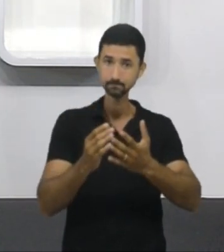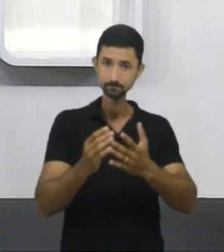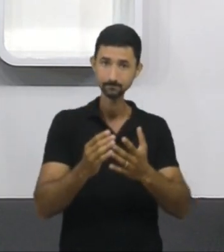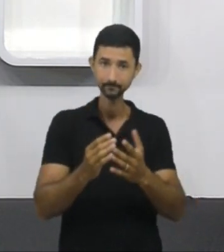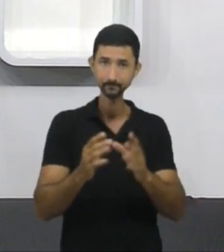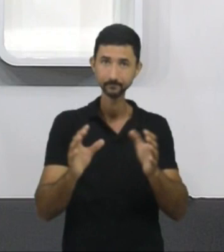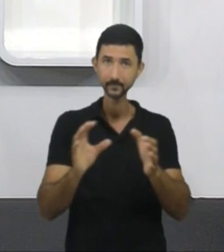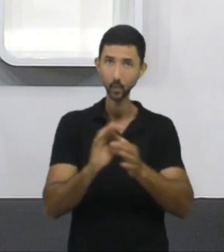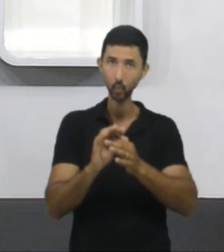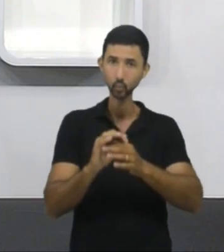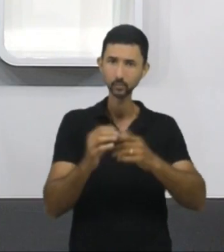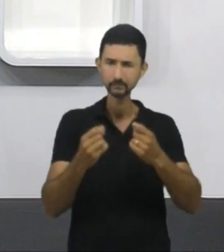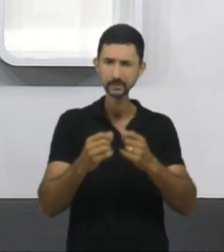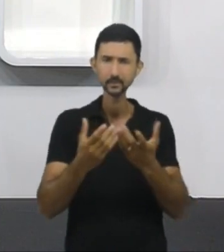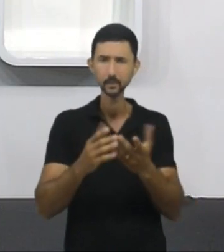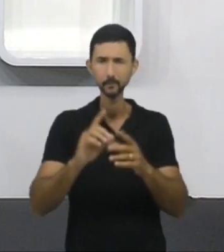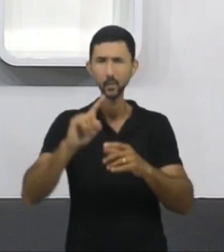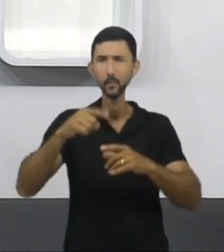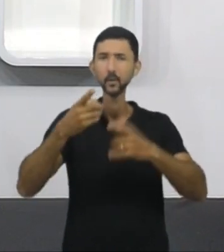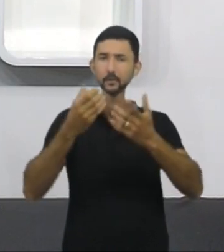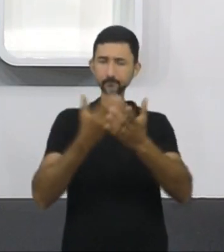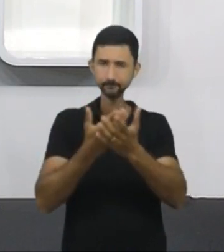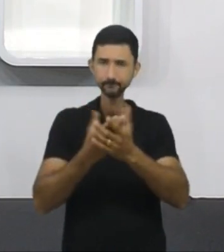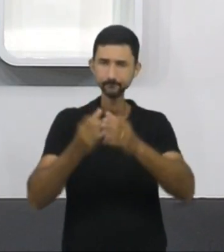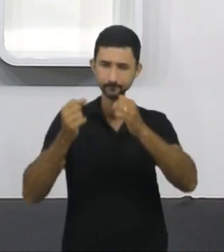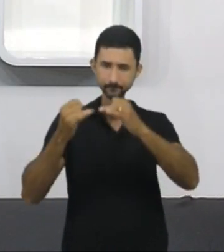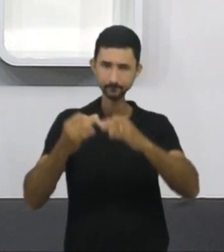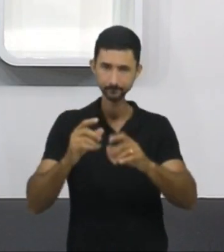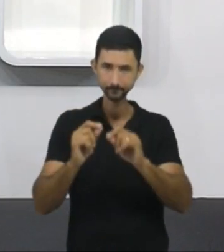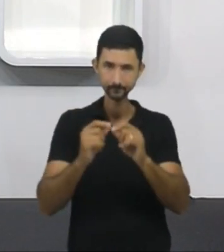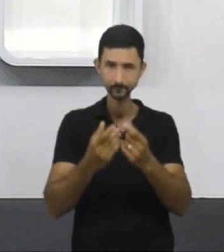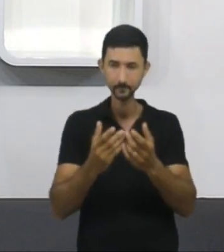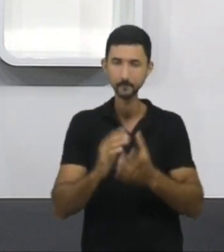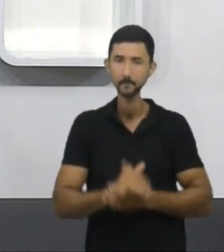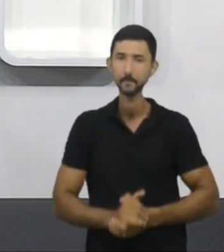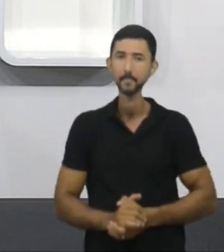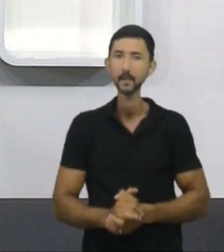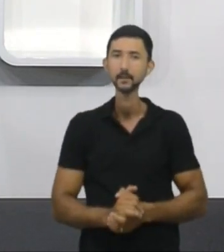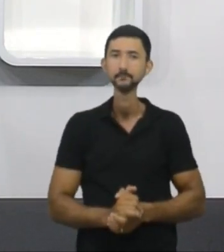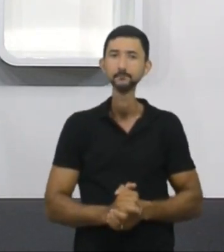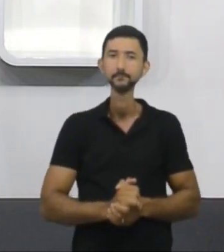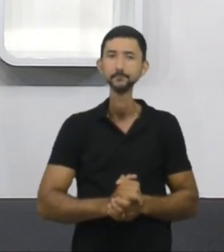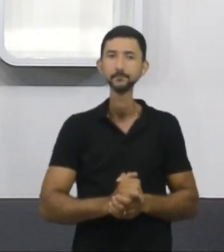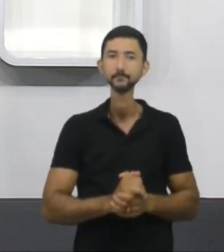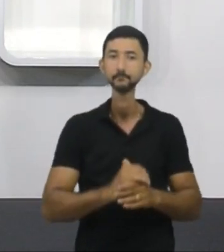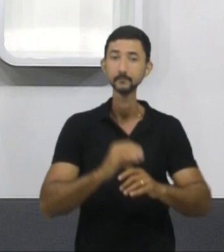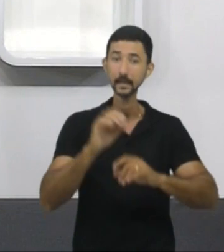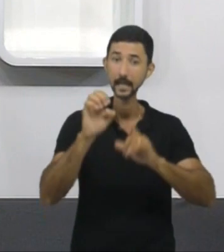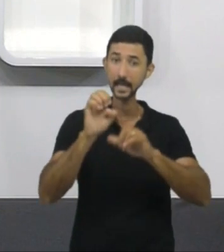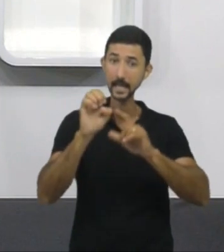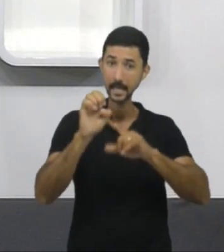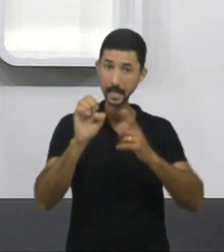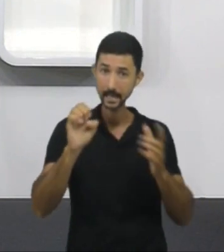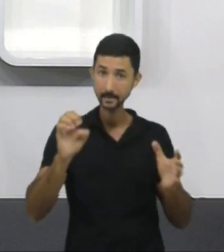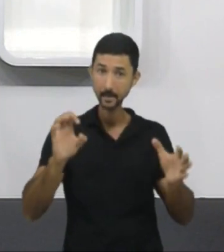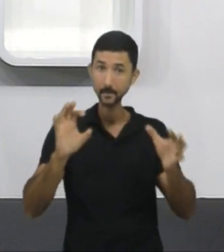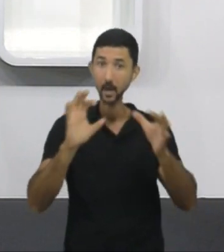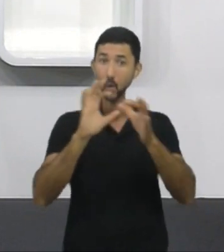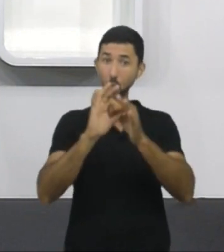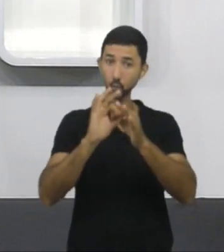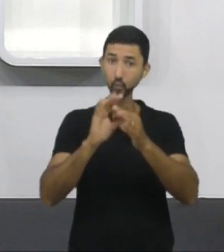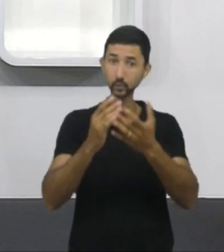aditiva. Você ainda não precisa se preocupar com isso, porque nós vamos trabalhar essas coisas mais à frente. Mas o E é uma